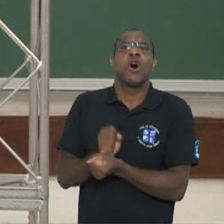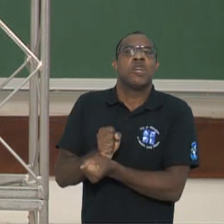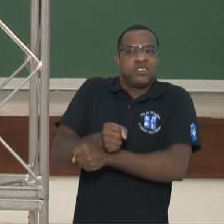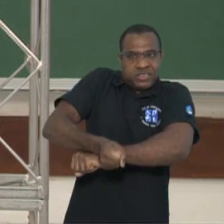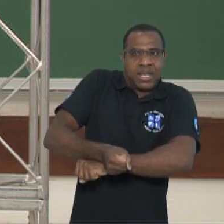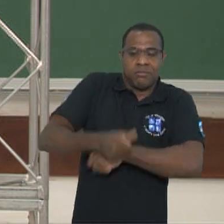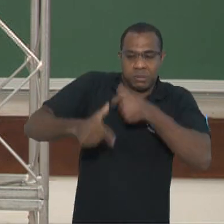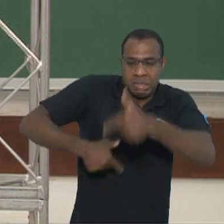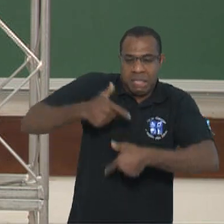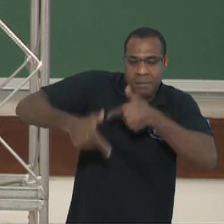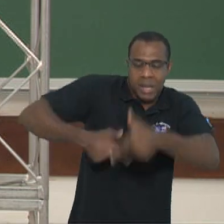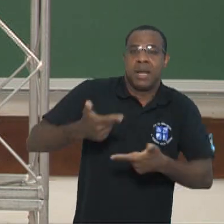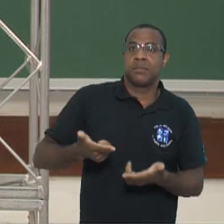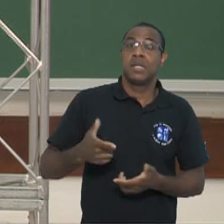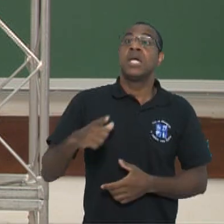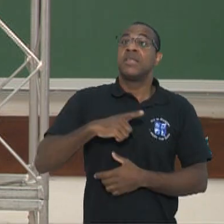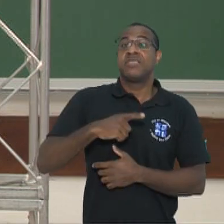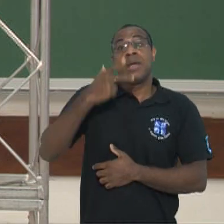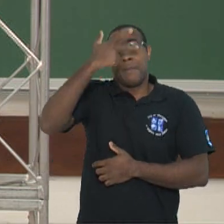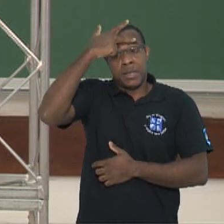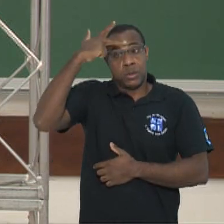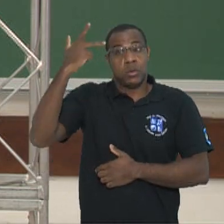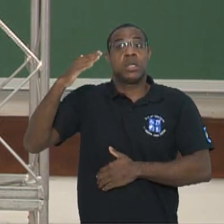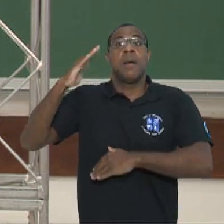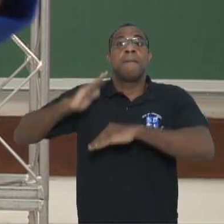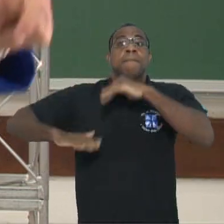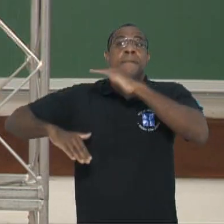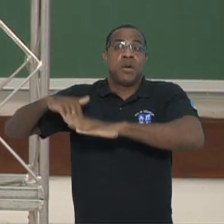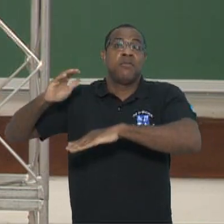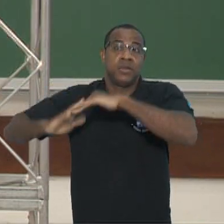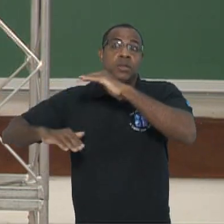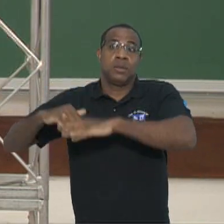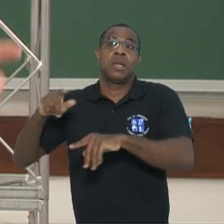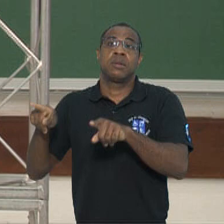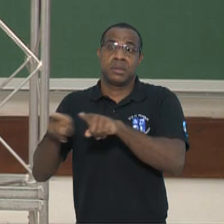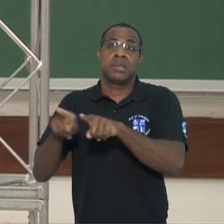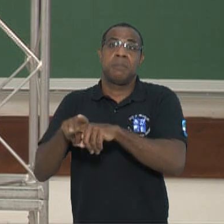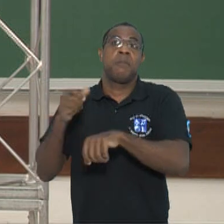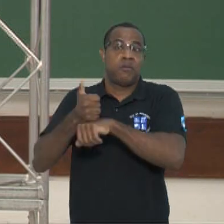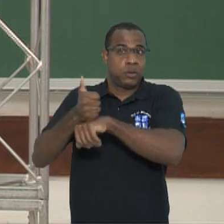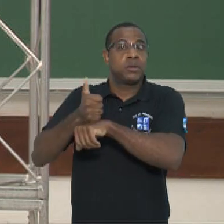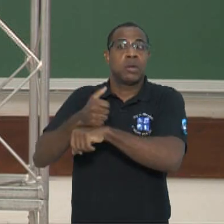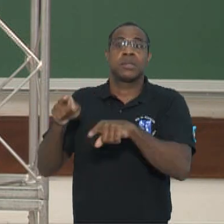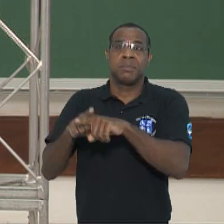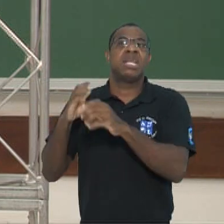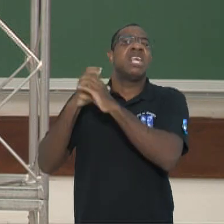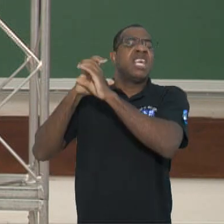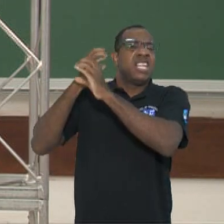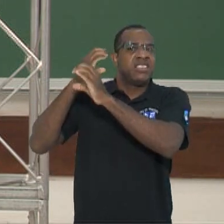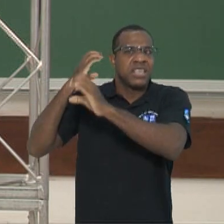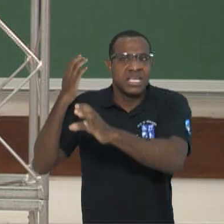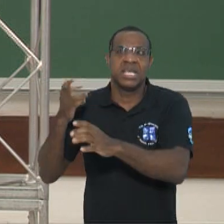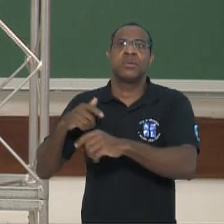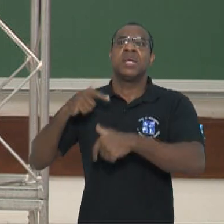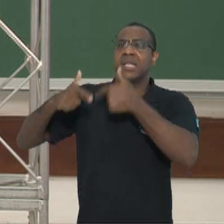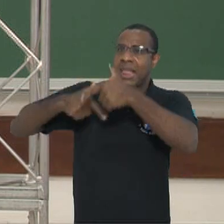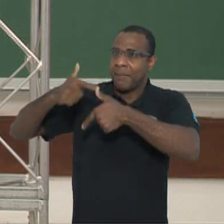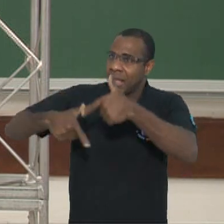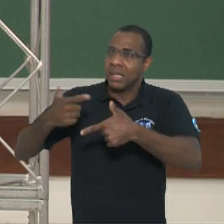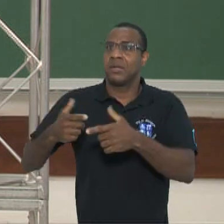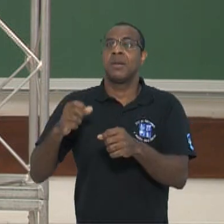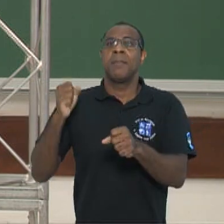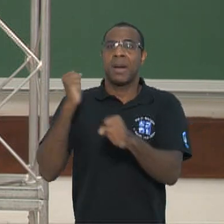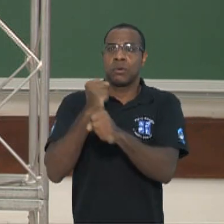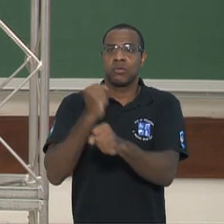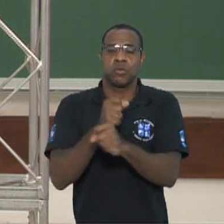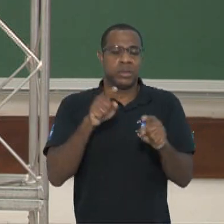trabalhadores profissionais, enfim, várias funções, matemáticos, engenheiros, né? E não apenas escravos que